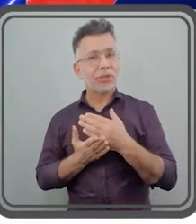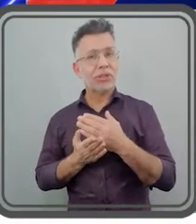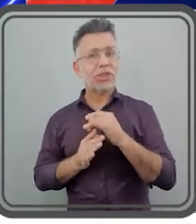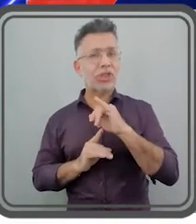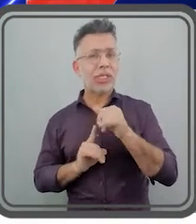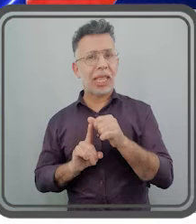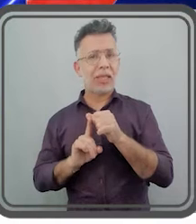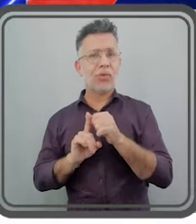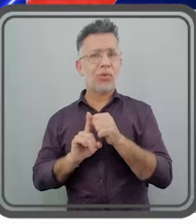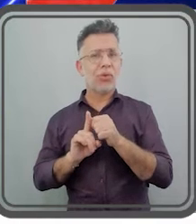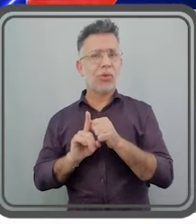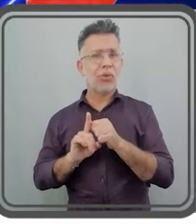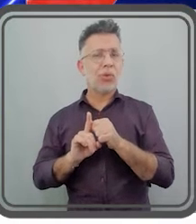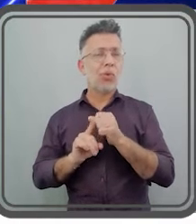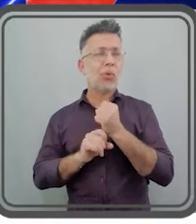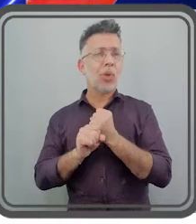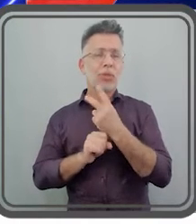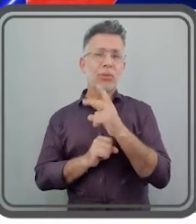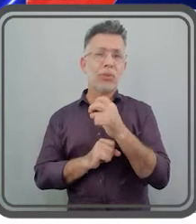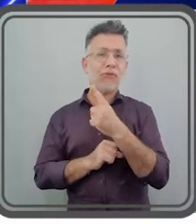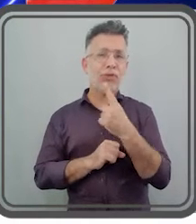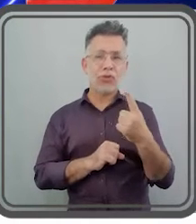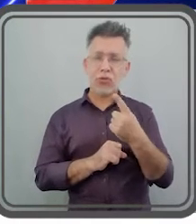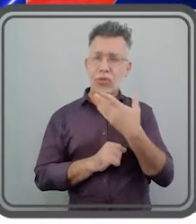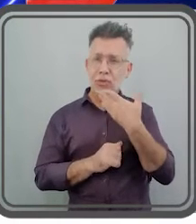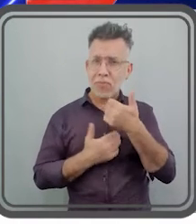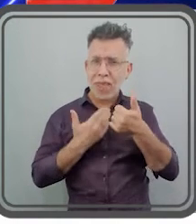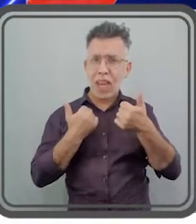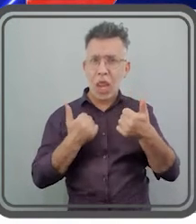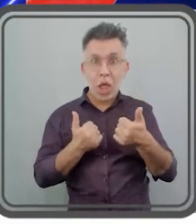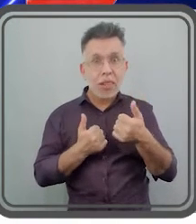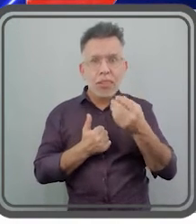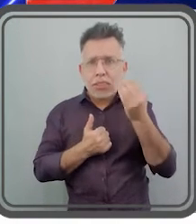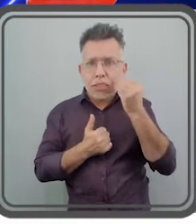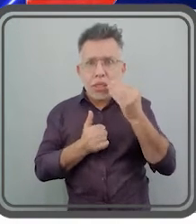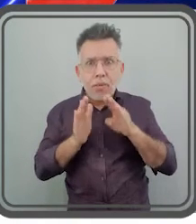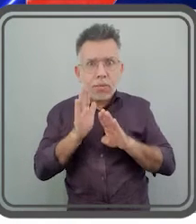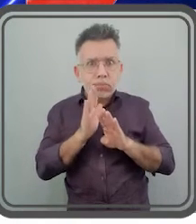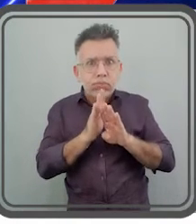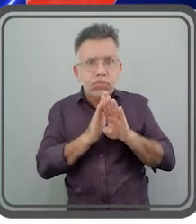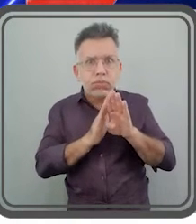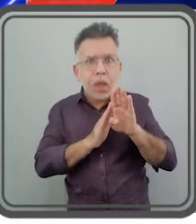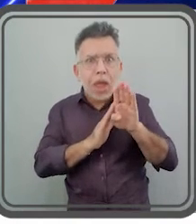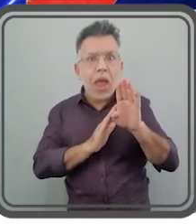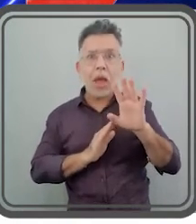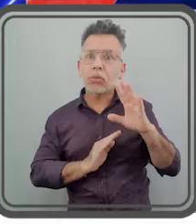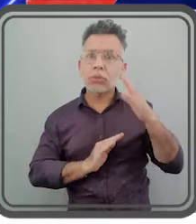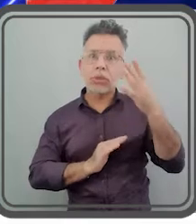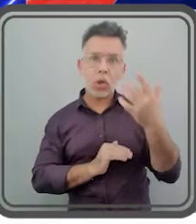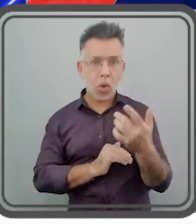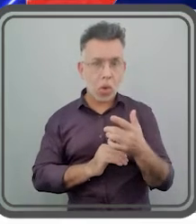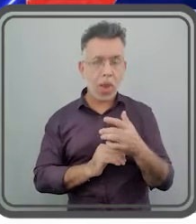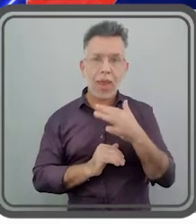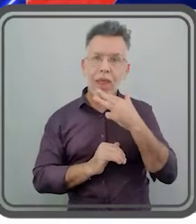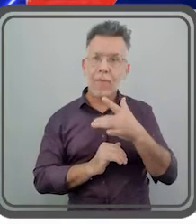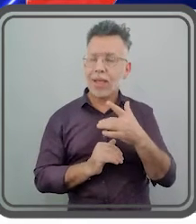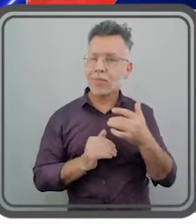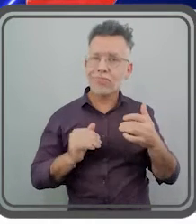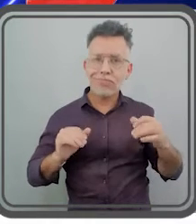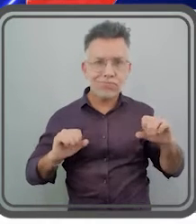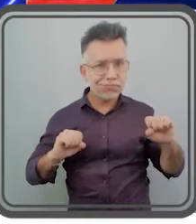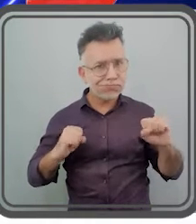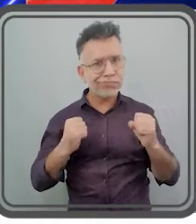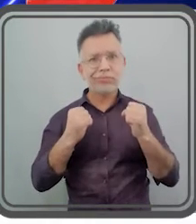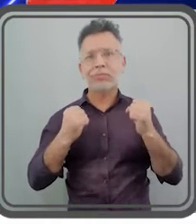foi um dos melhores anos de viagem e várias pessoas que trabalham na indústria e tava atendendo o ser humano excelente que aconteceu foi que em março realmente